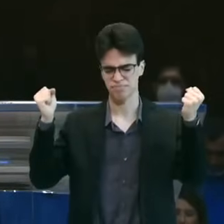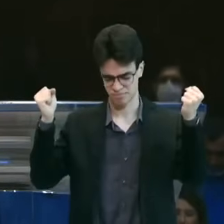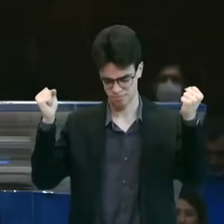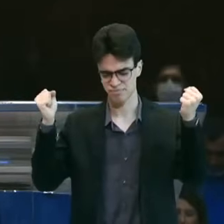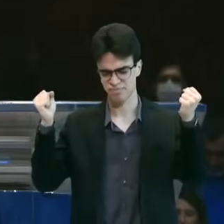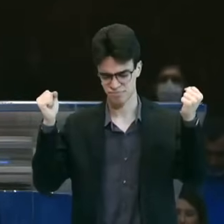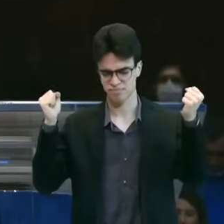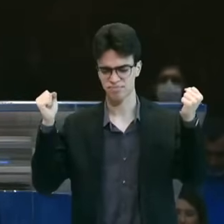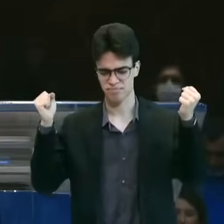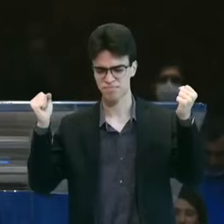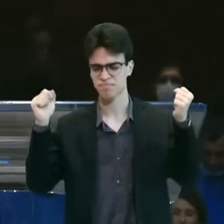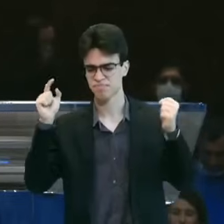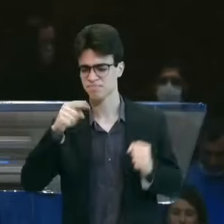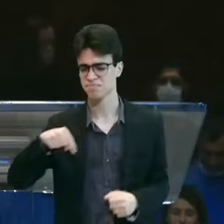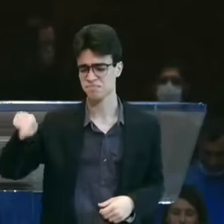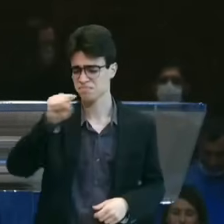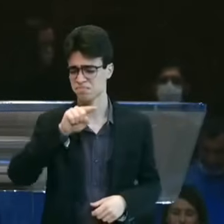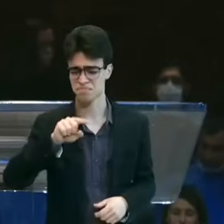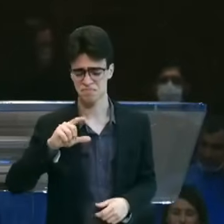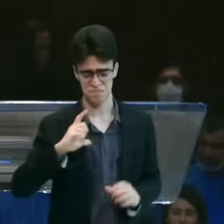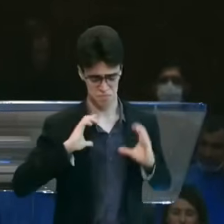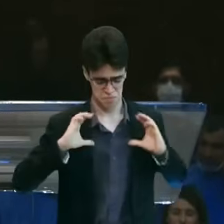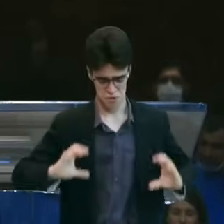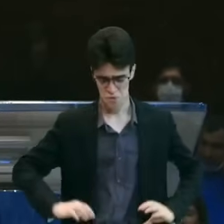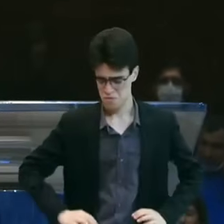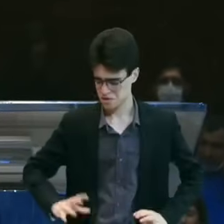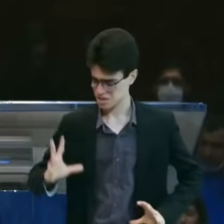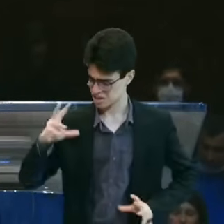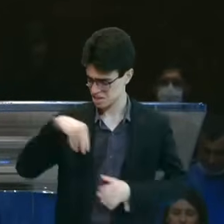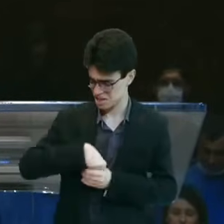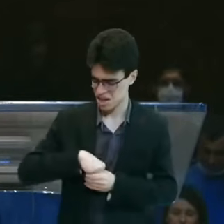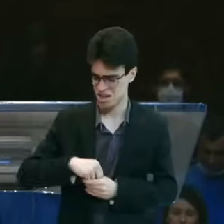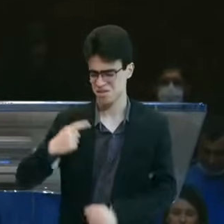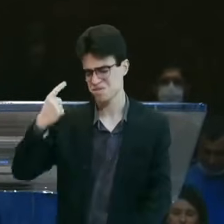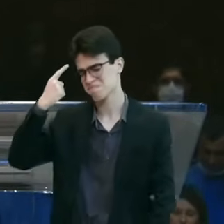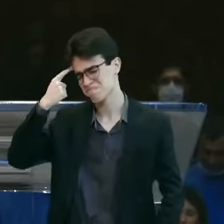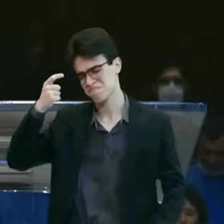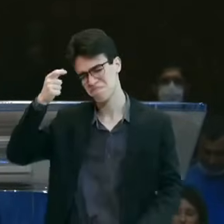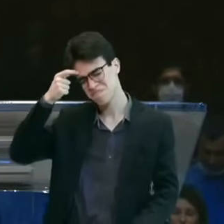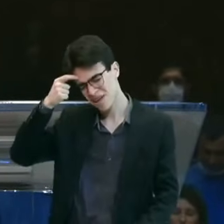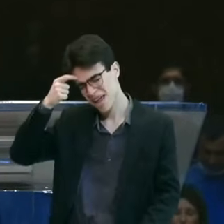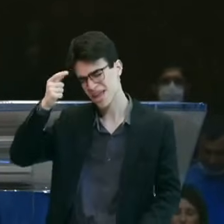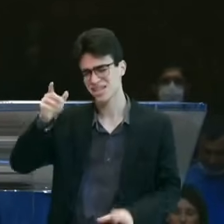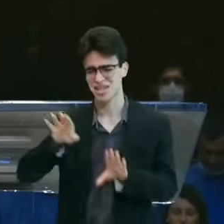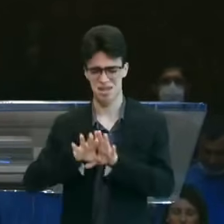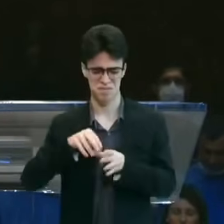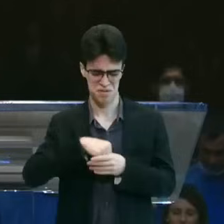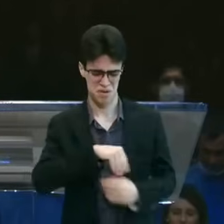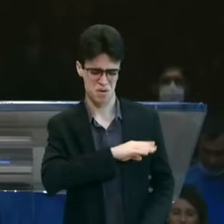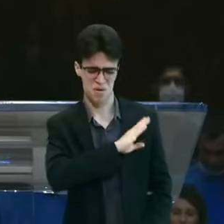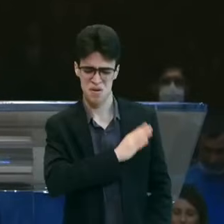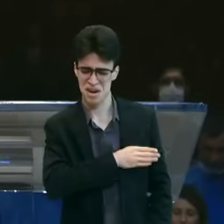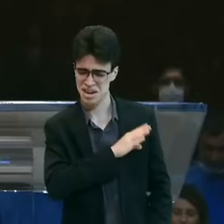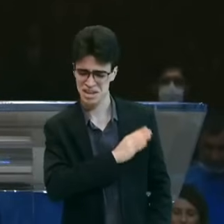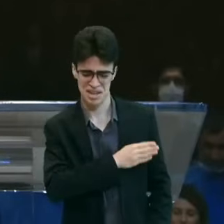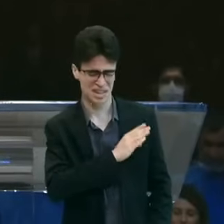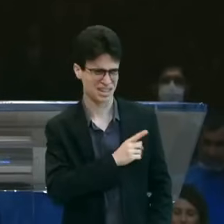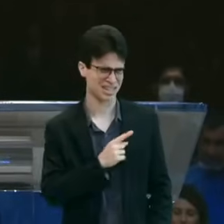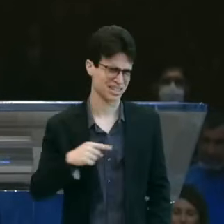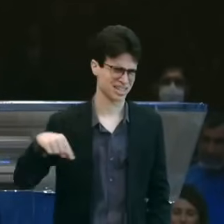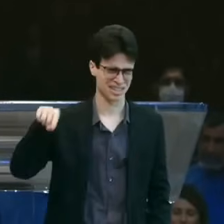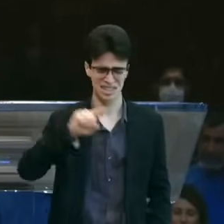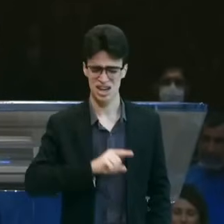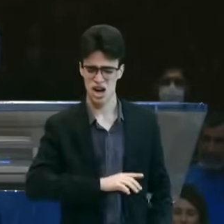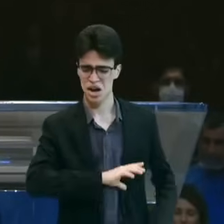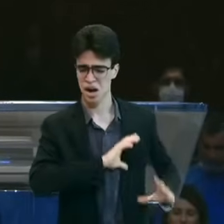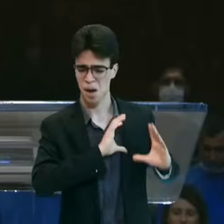Que essas atitudes internas da mente e do coração possam ser